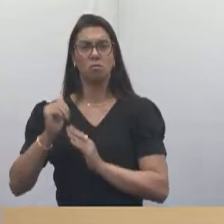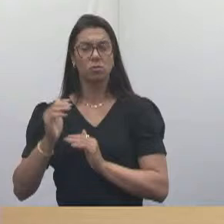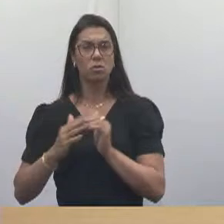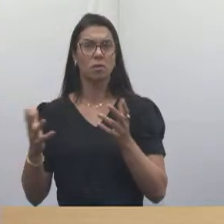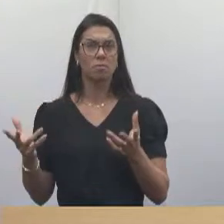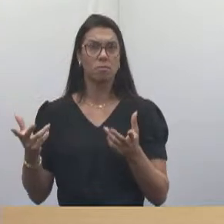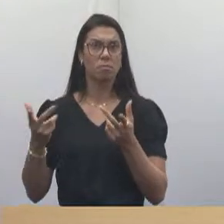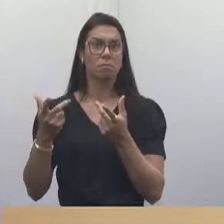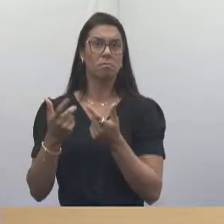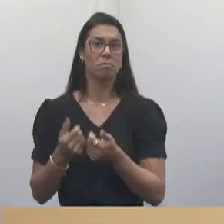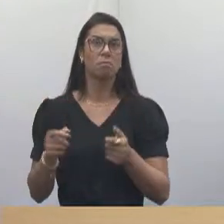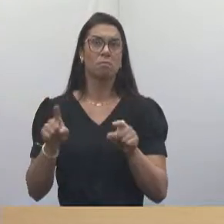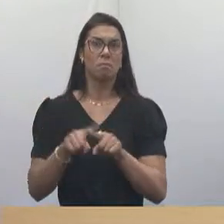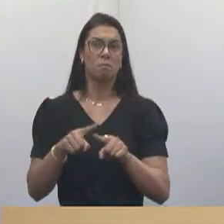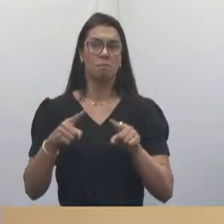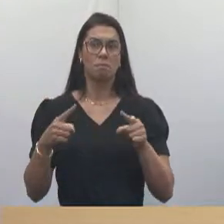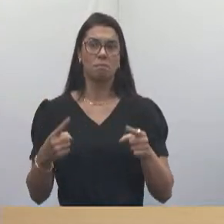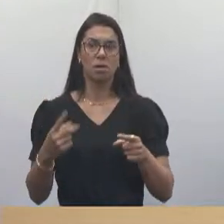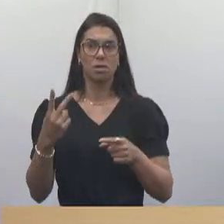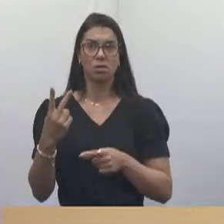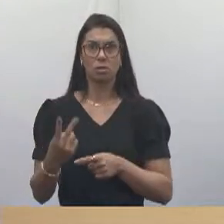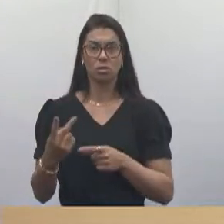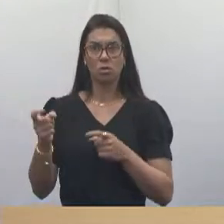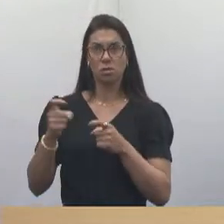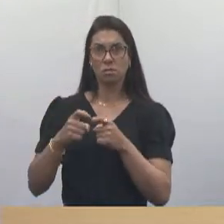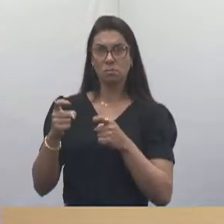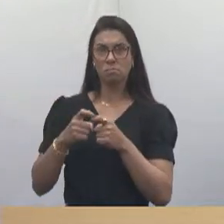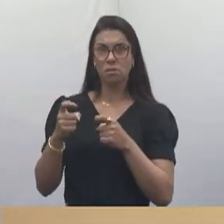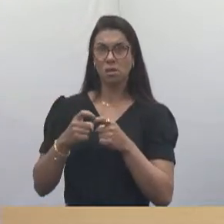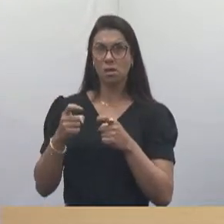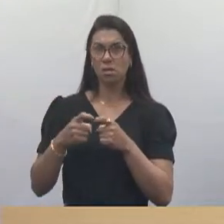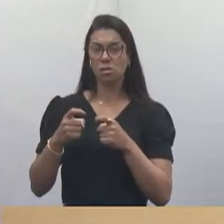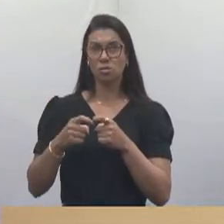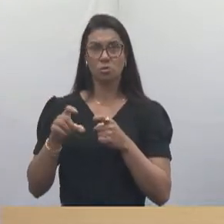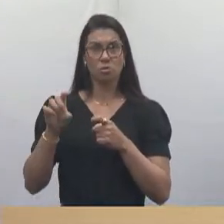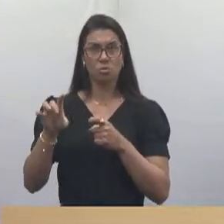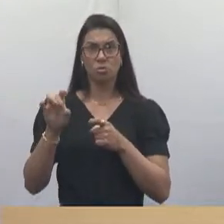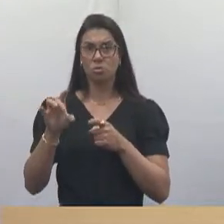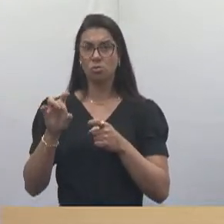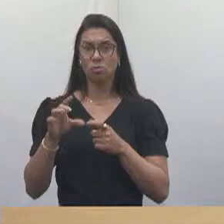porém, 2 médicos atendendo a população